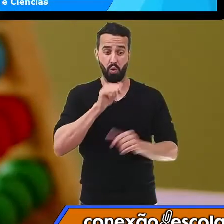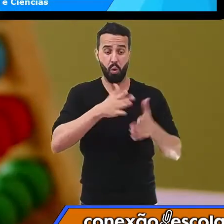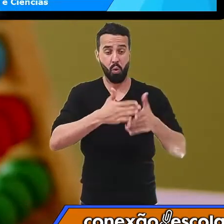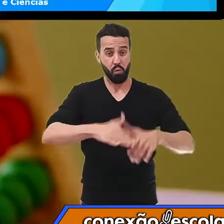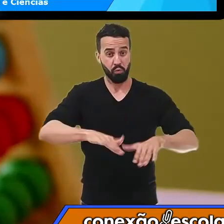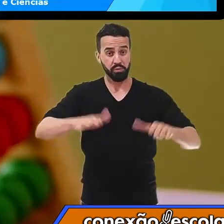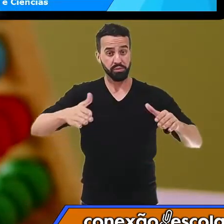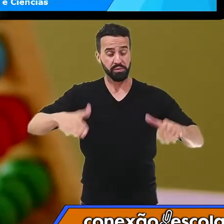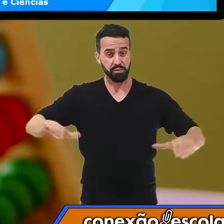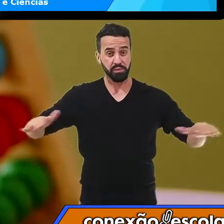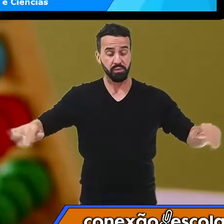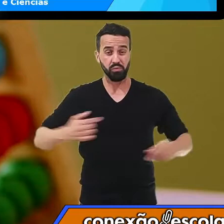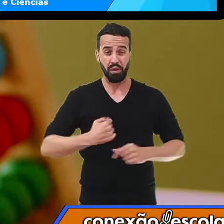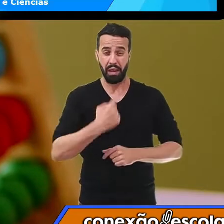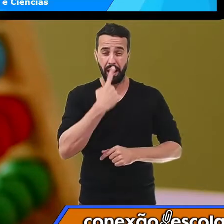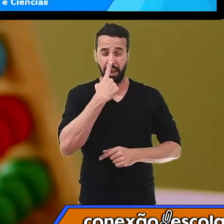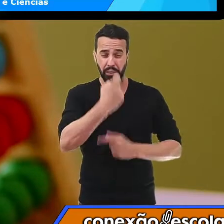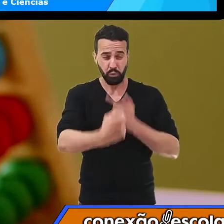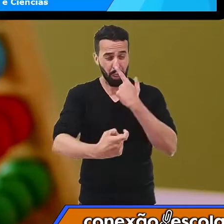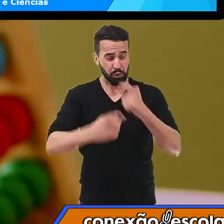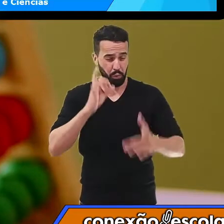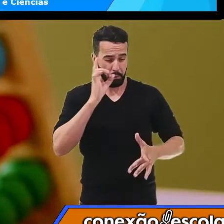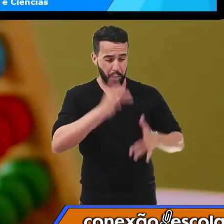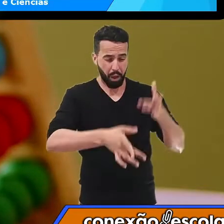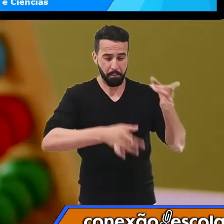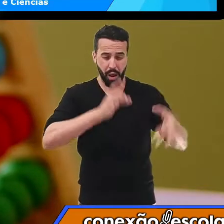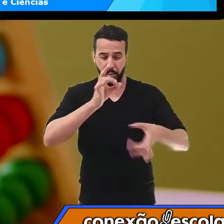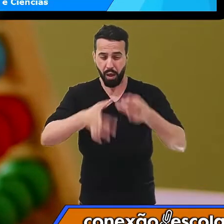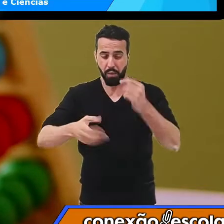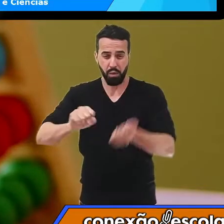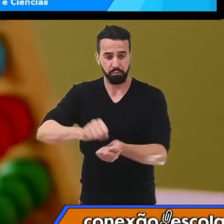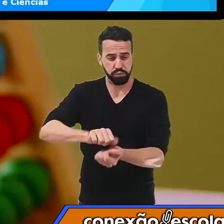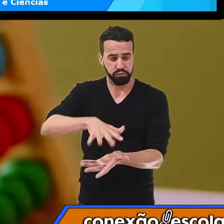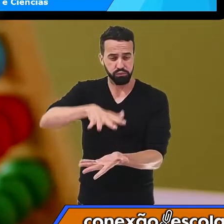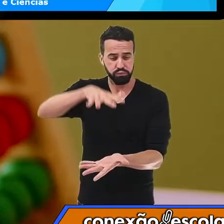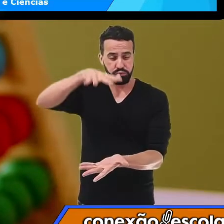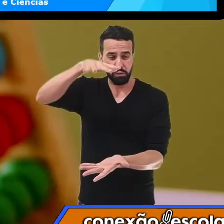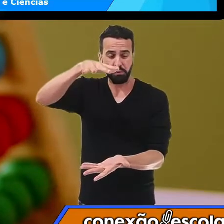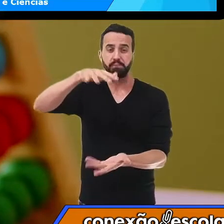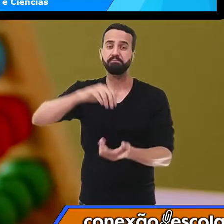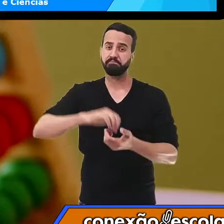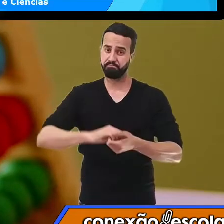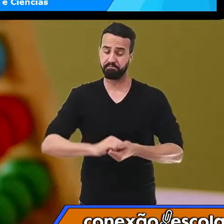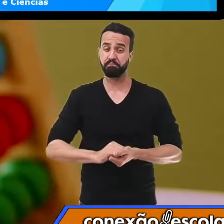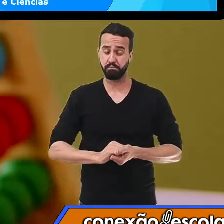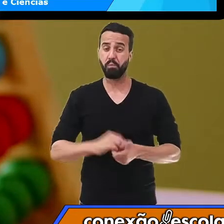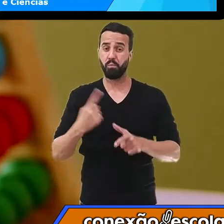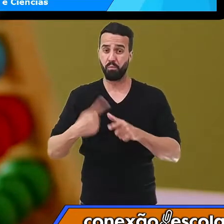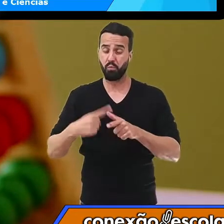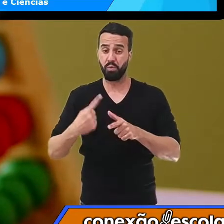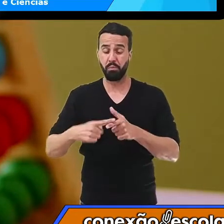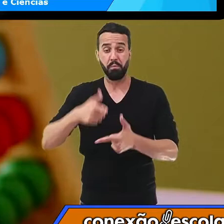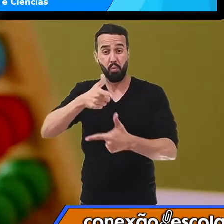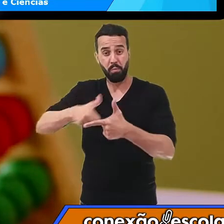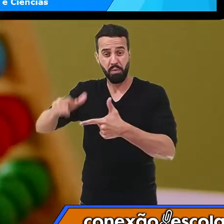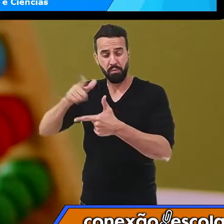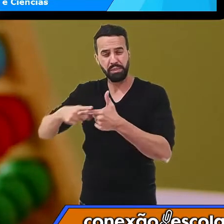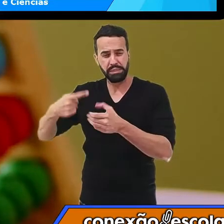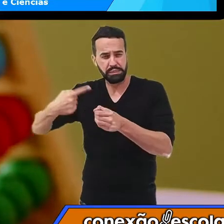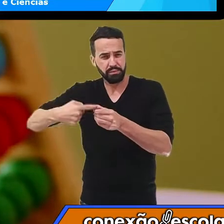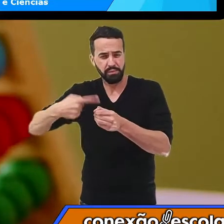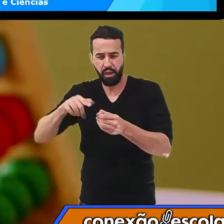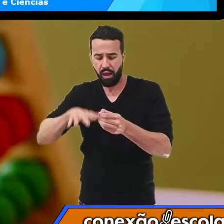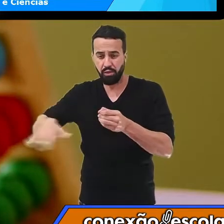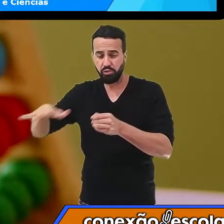uma quantidade de lixo enorme por depósito inadequado de resíduos urbanos, no caso,